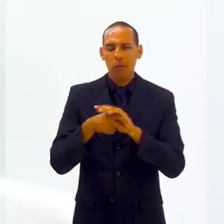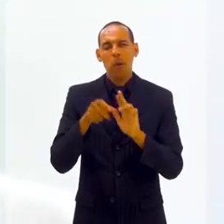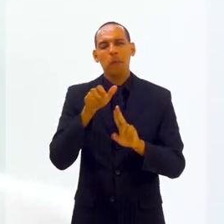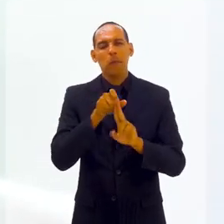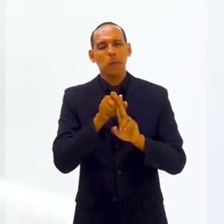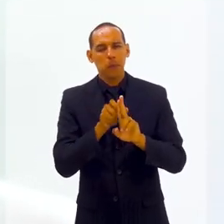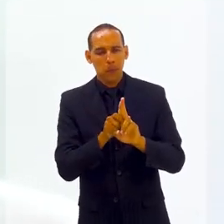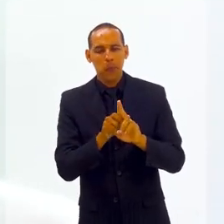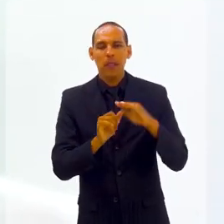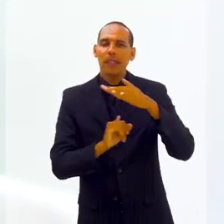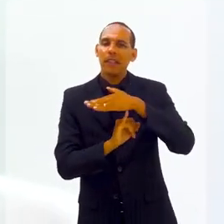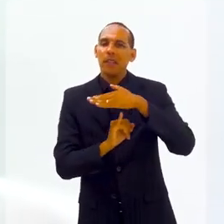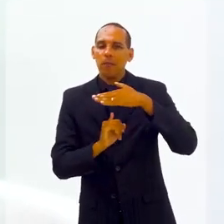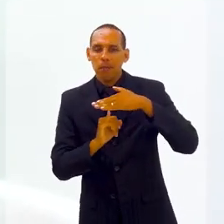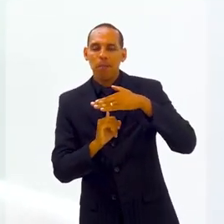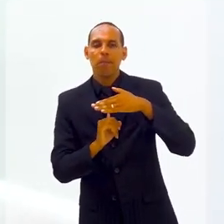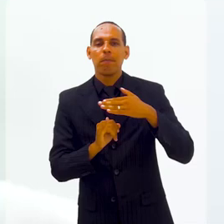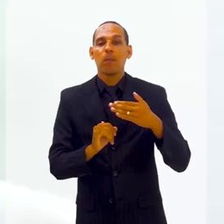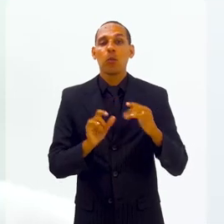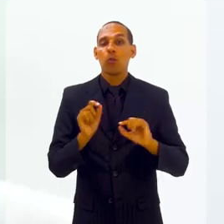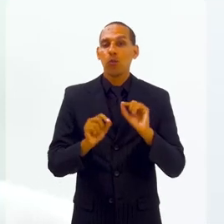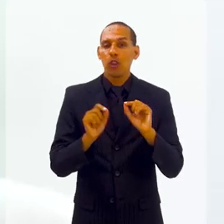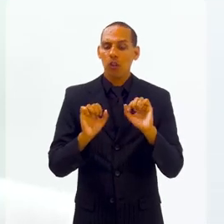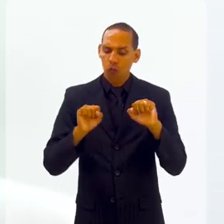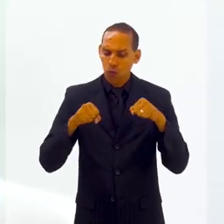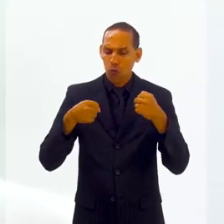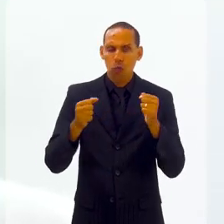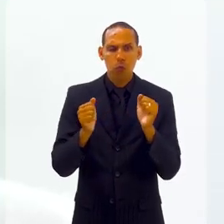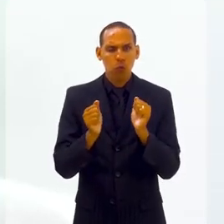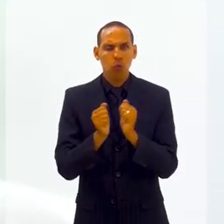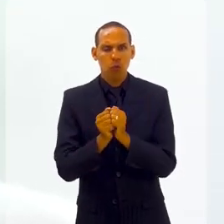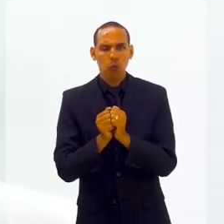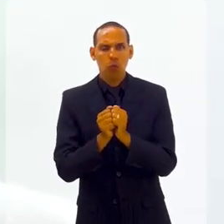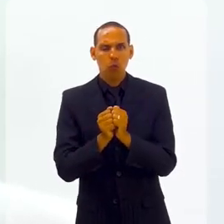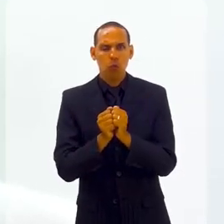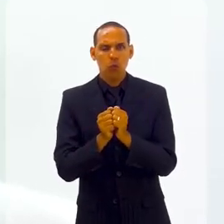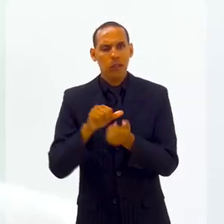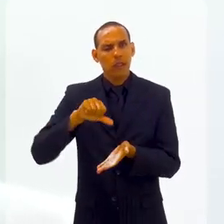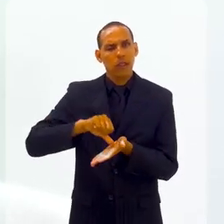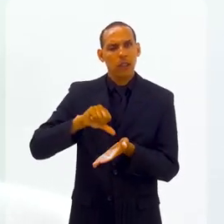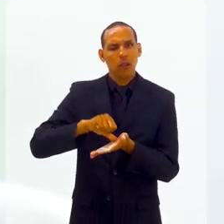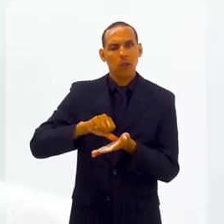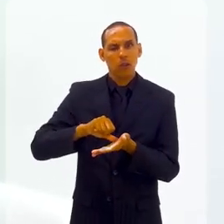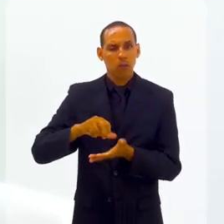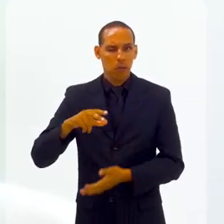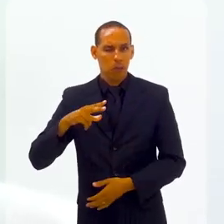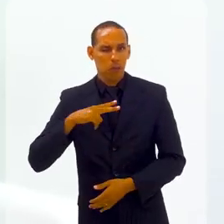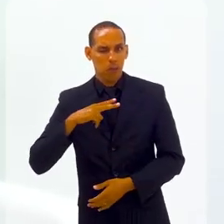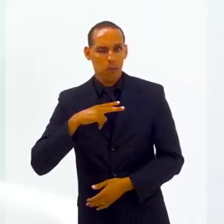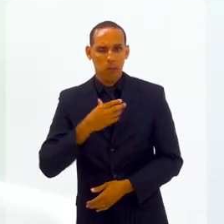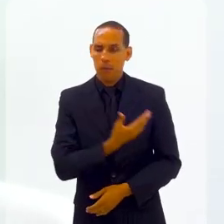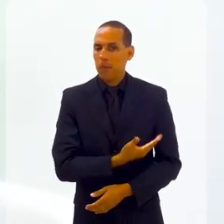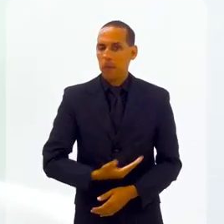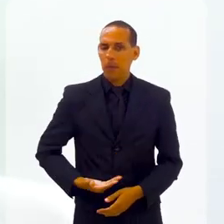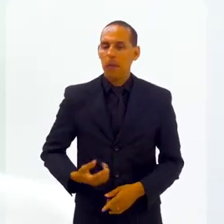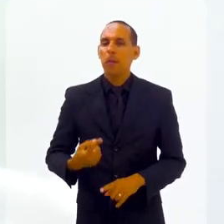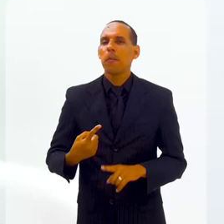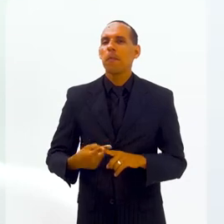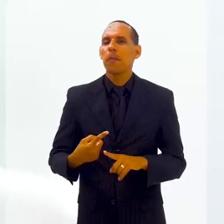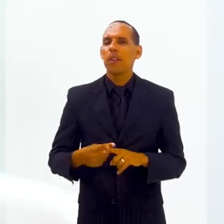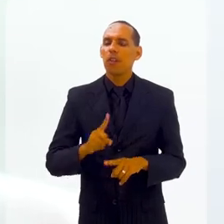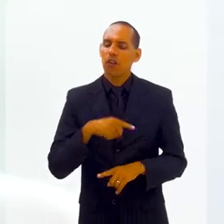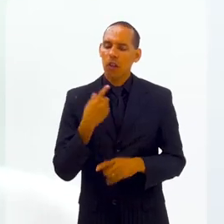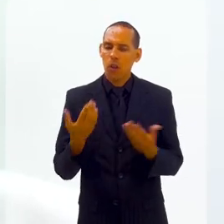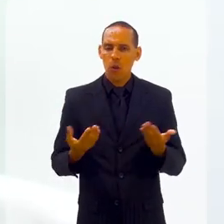das unidades das instituições de pesquisa um esforço conjunto tanto do setor público e privado por conta